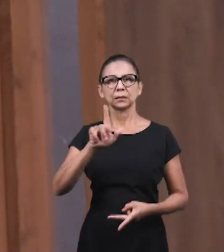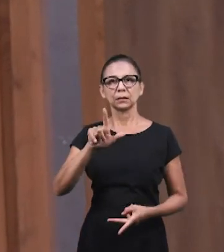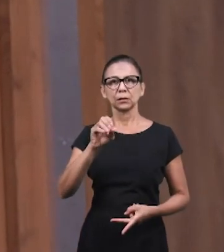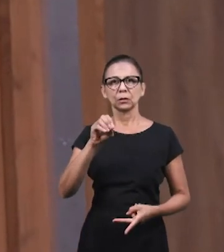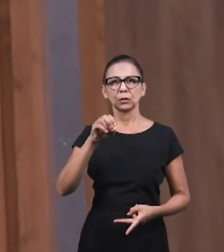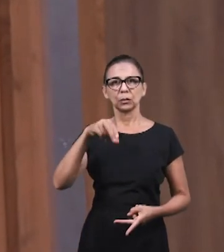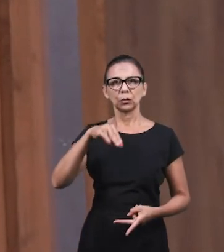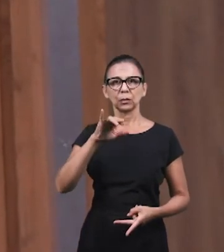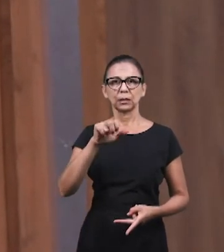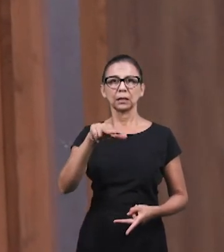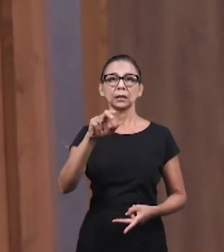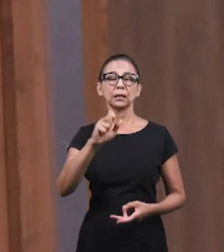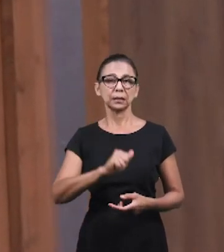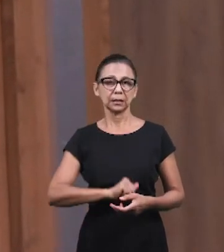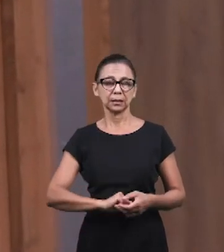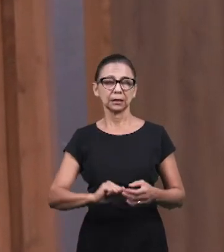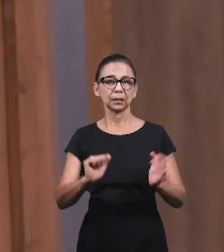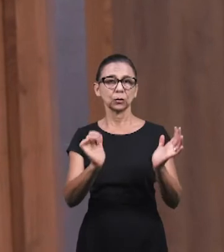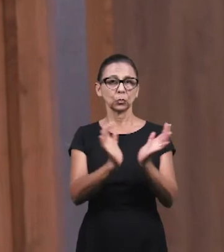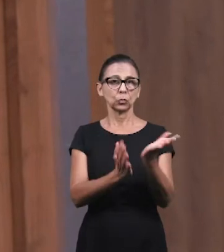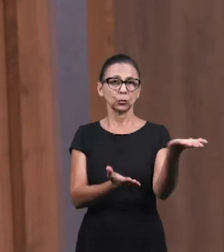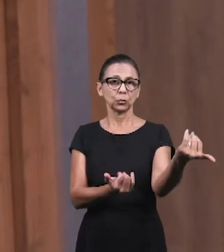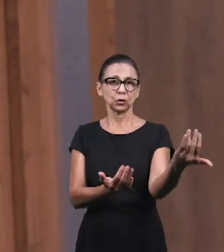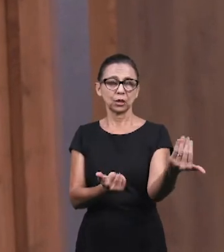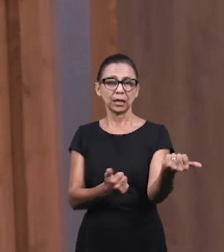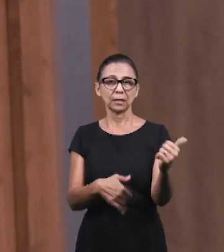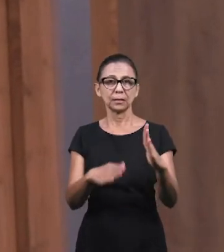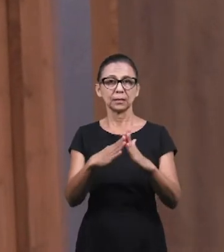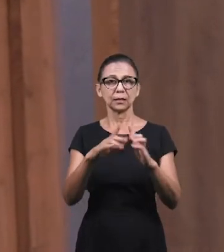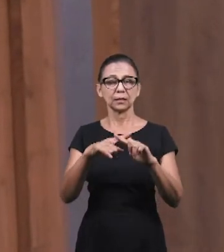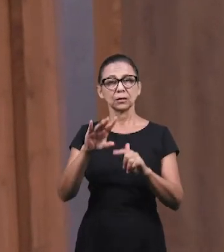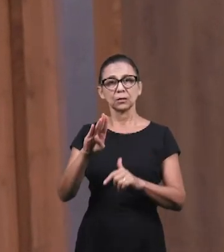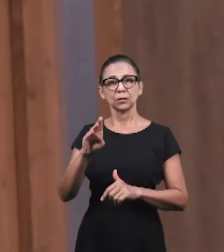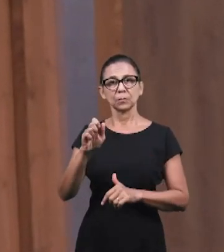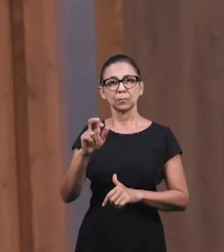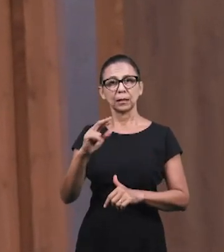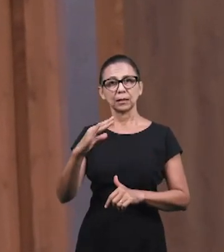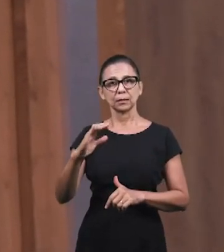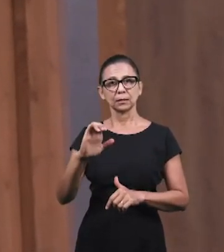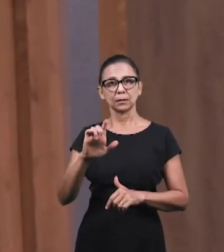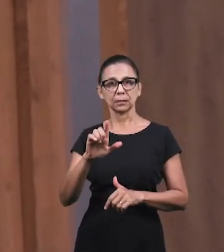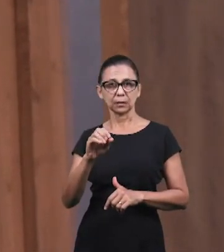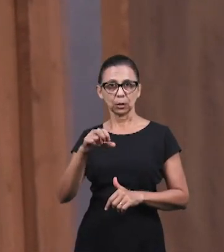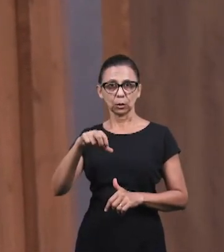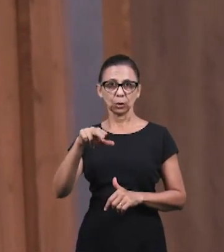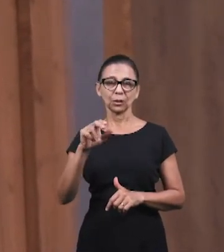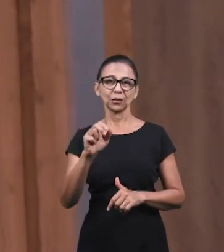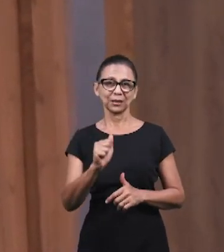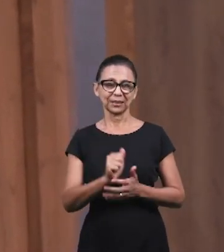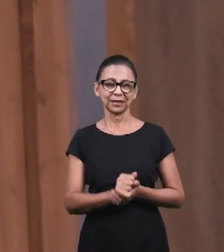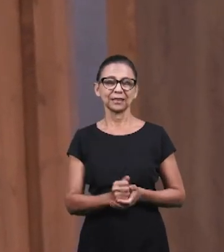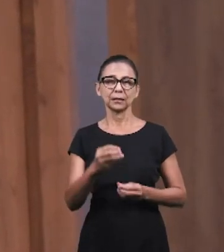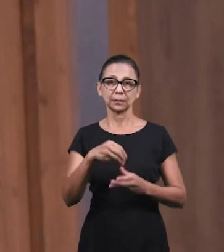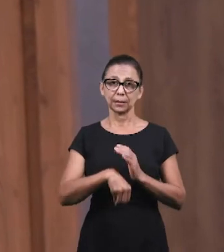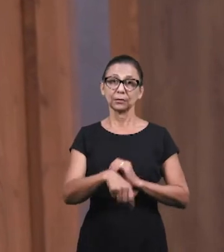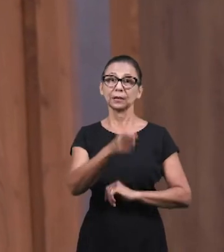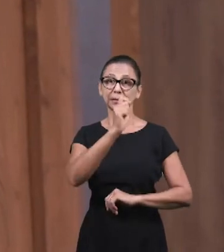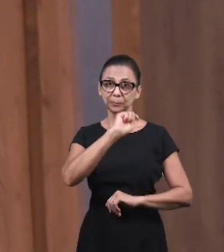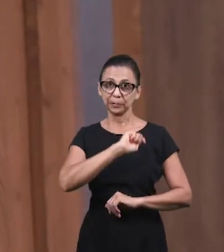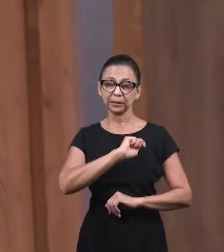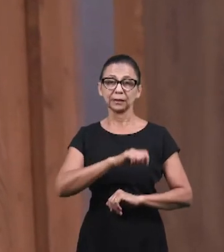Romina. Romina é do grupo de jovens da igreja de Barcelona, na Espanha. Ela vai dar uma segunda resposta. E temos ainda